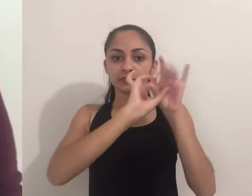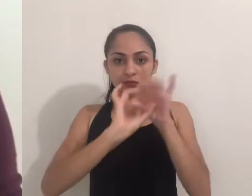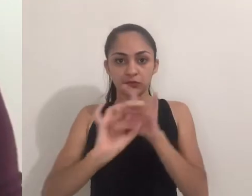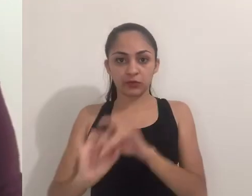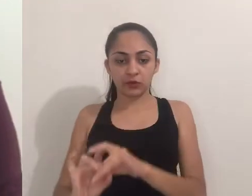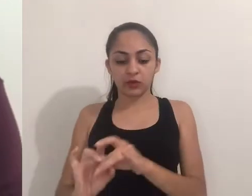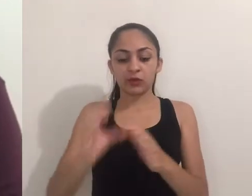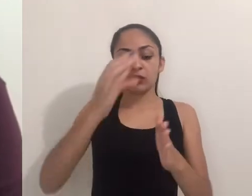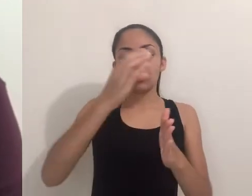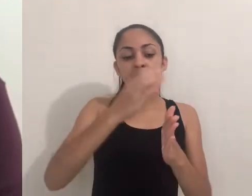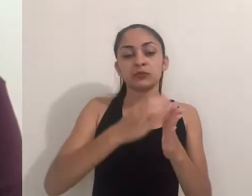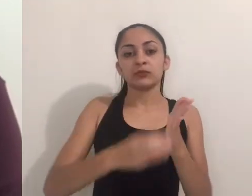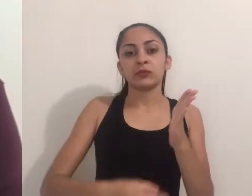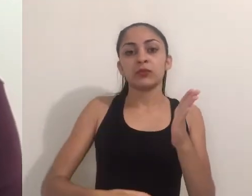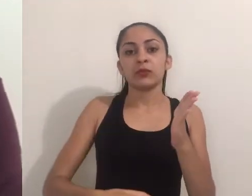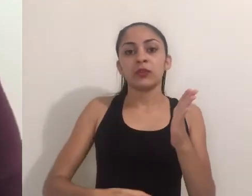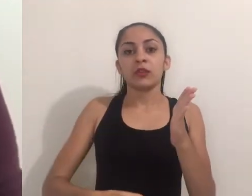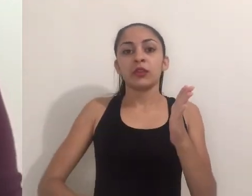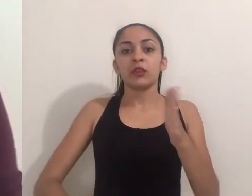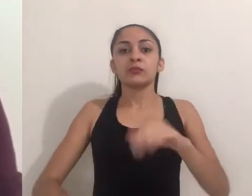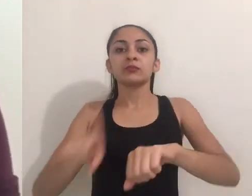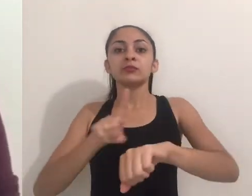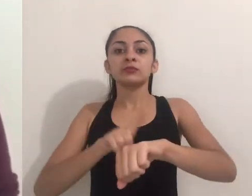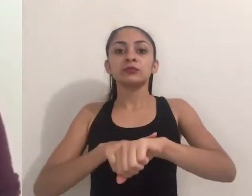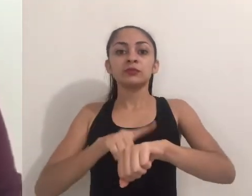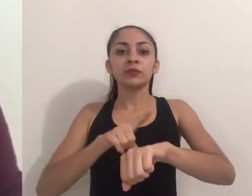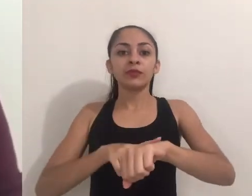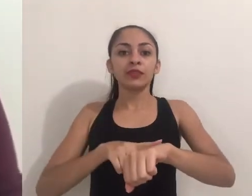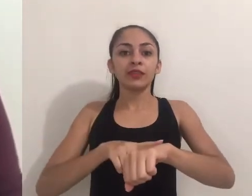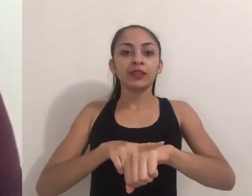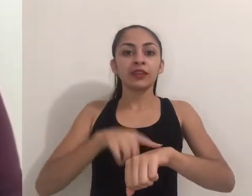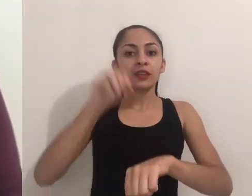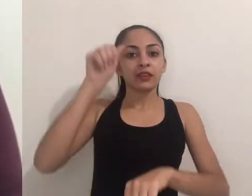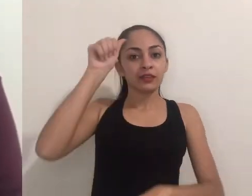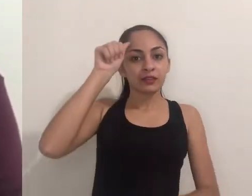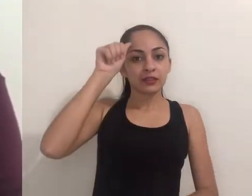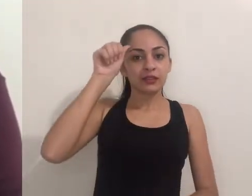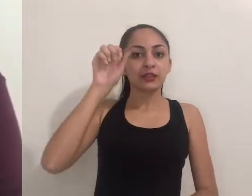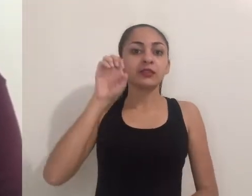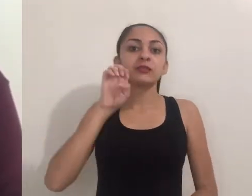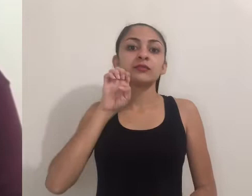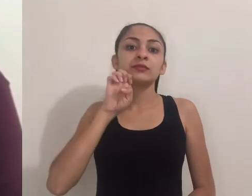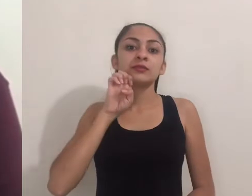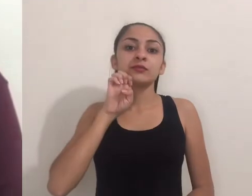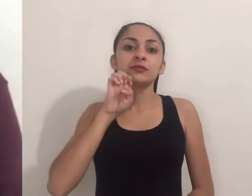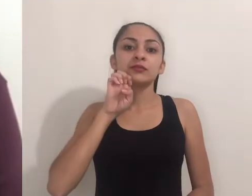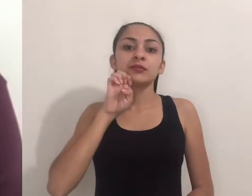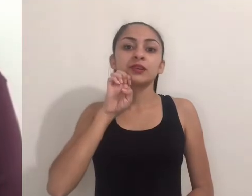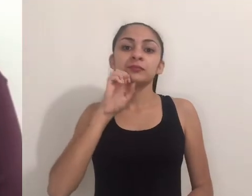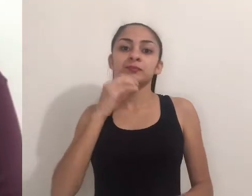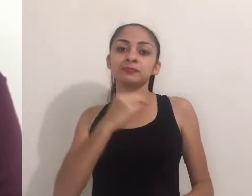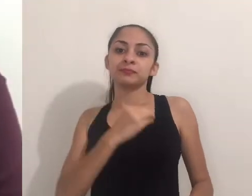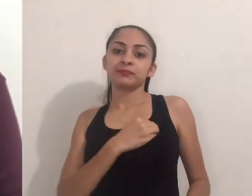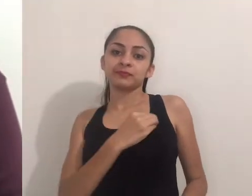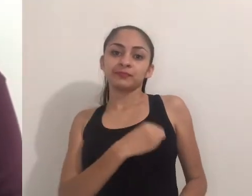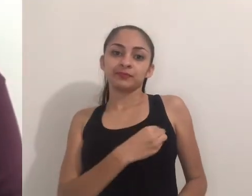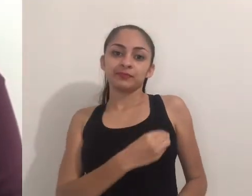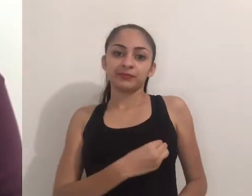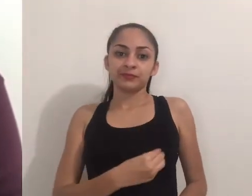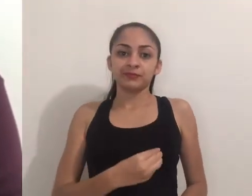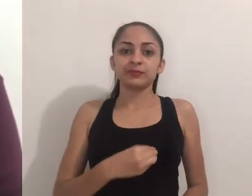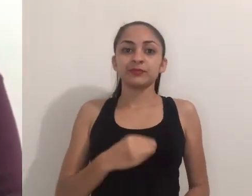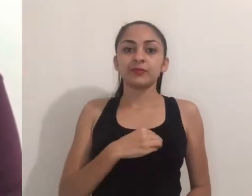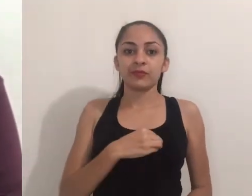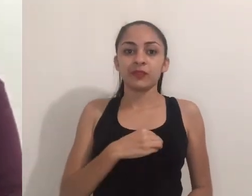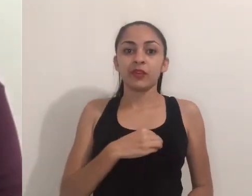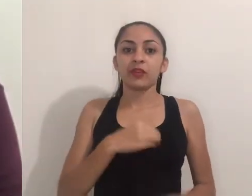que traz a queda do homem, o momento em que Eva e Adão pecam. E existem algumas aplicações que podem ser feitas às nossas